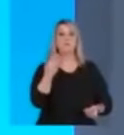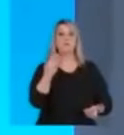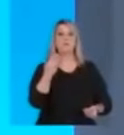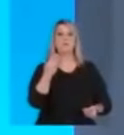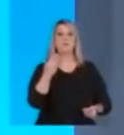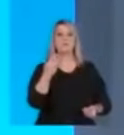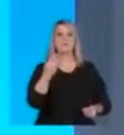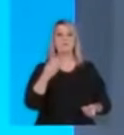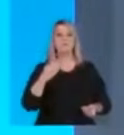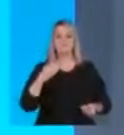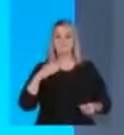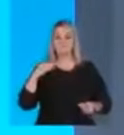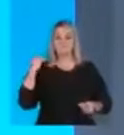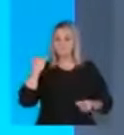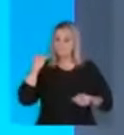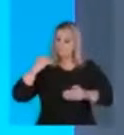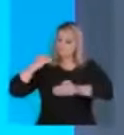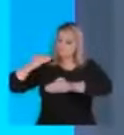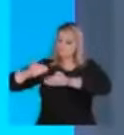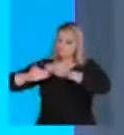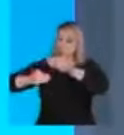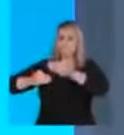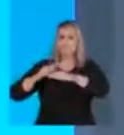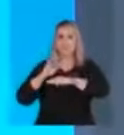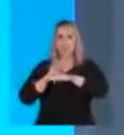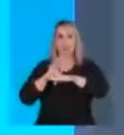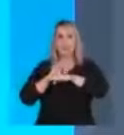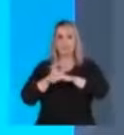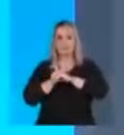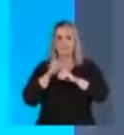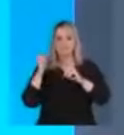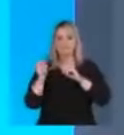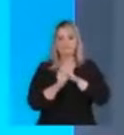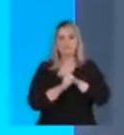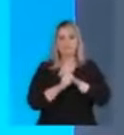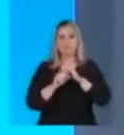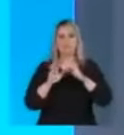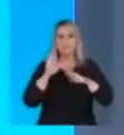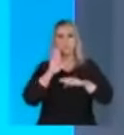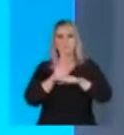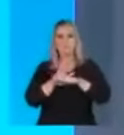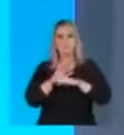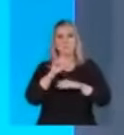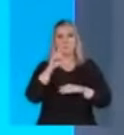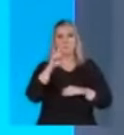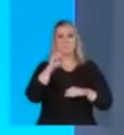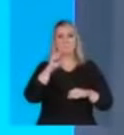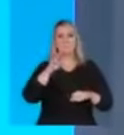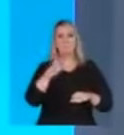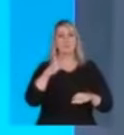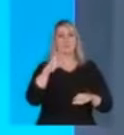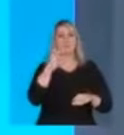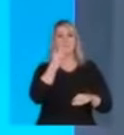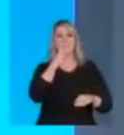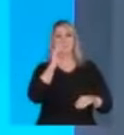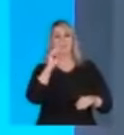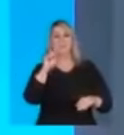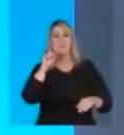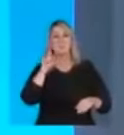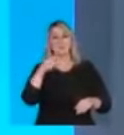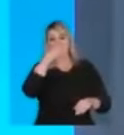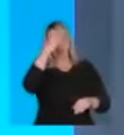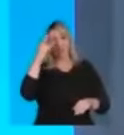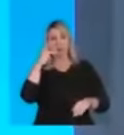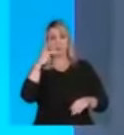que trouxe um legado fundamental Nos programas assistenciais que beneficiou mais de 1.300 mil pessoas o o